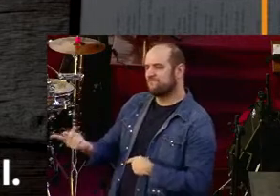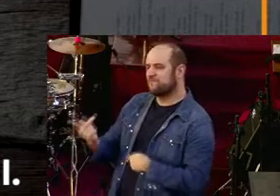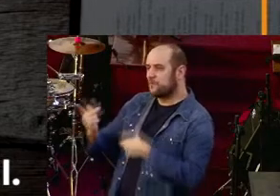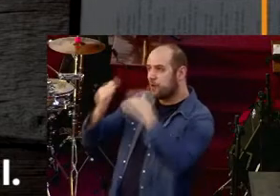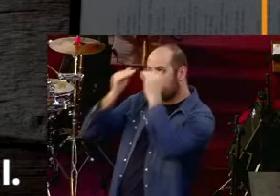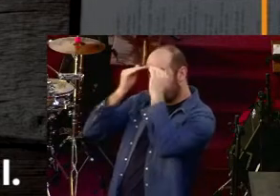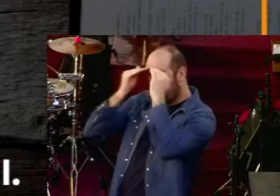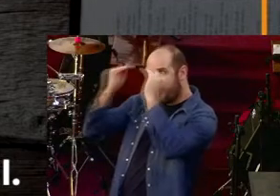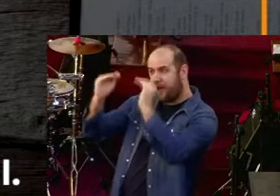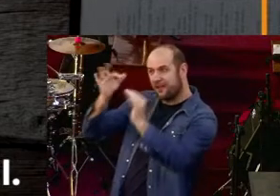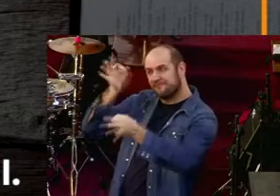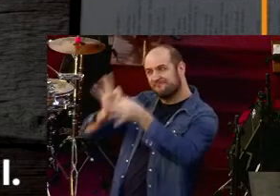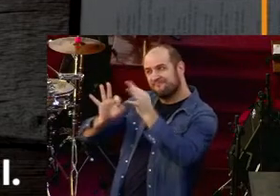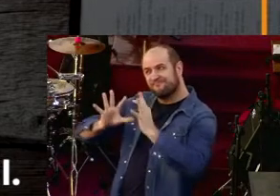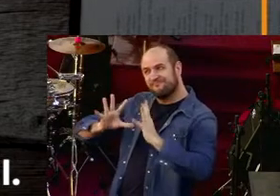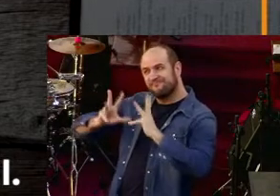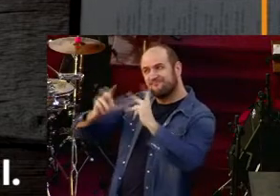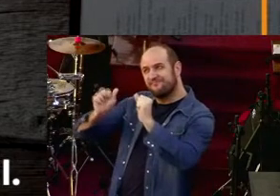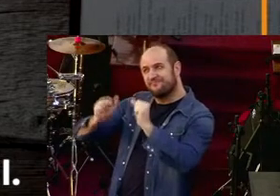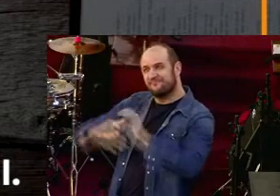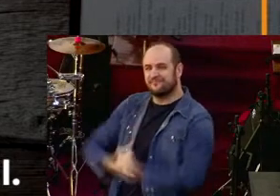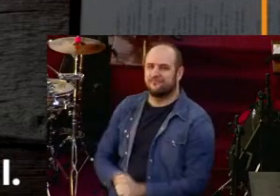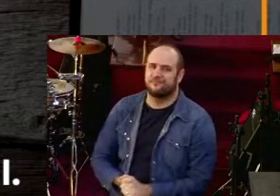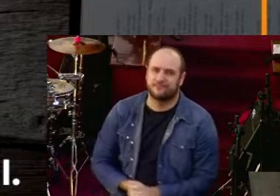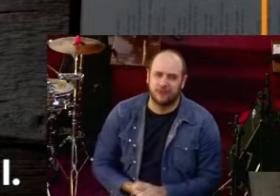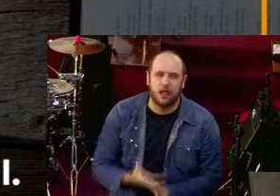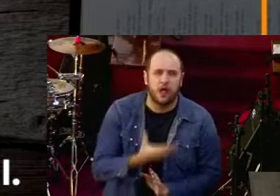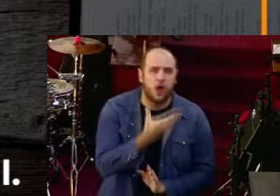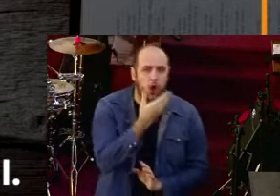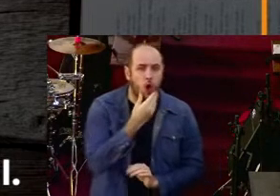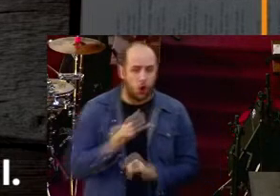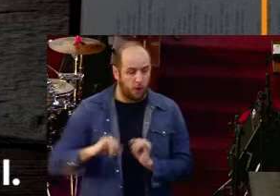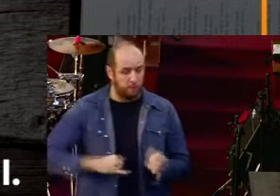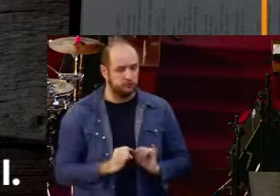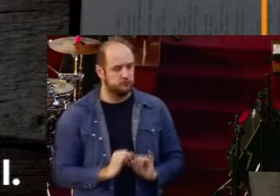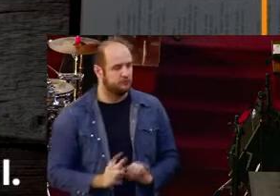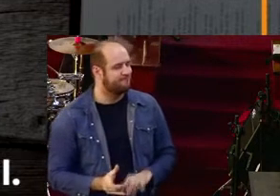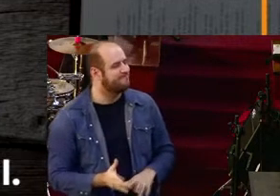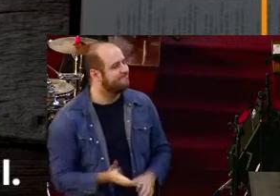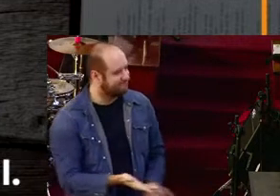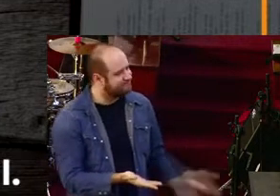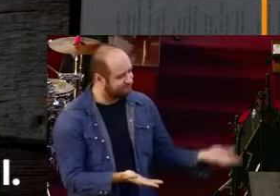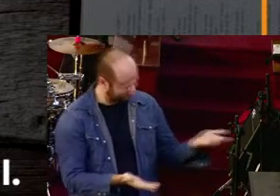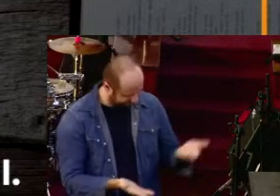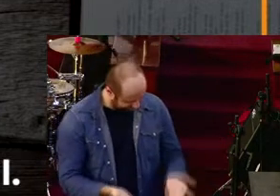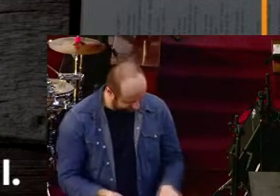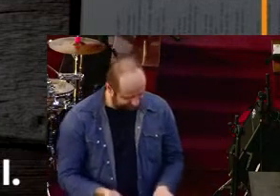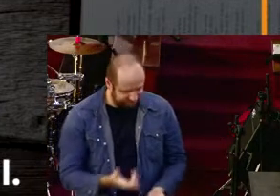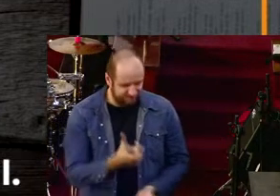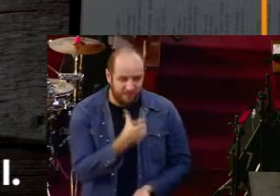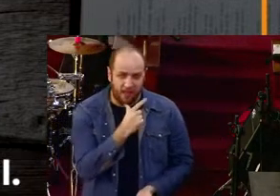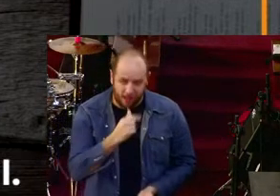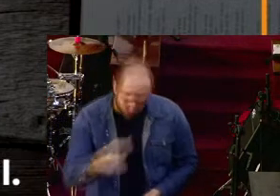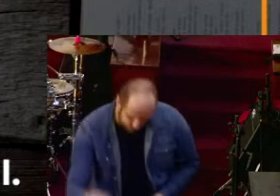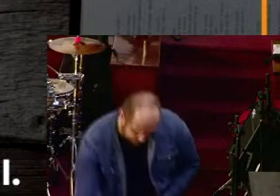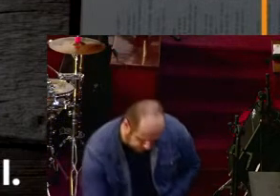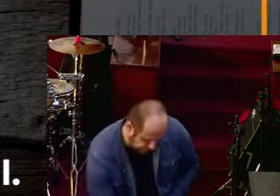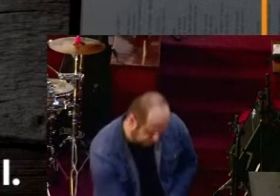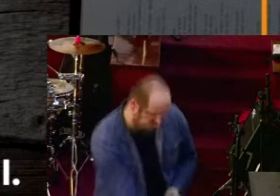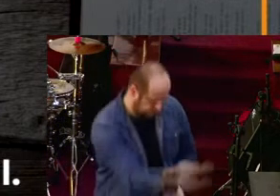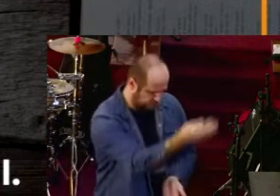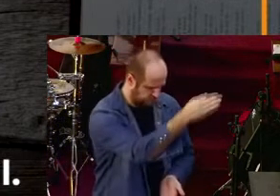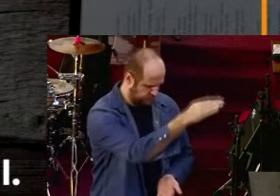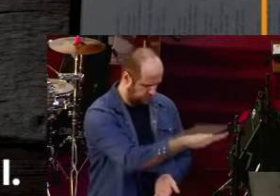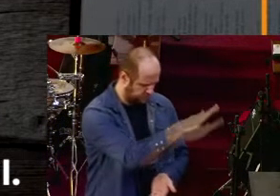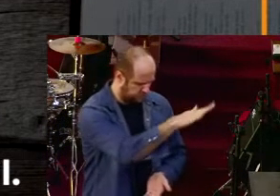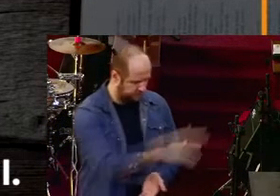a justiça. Então ele o admitiu. Batizado Jesus, saiu logo da água,